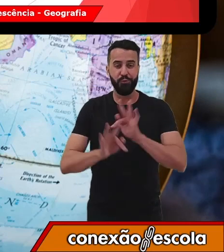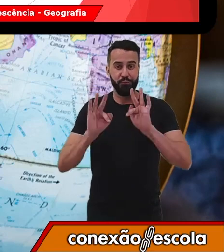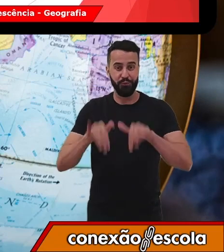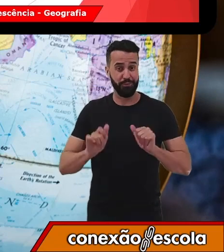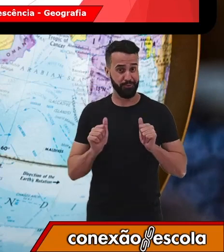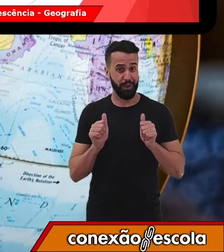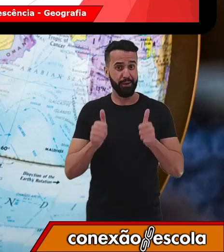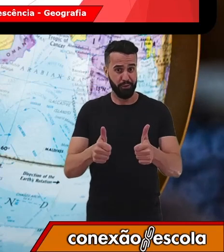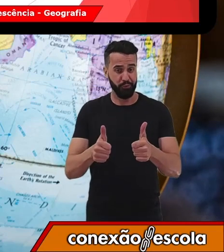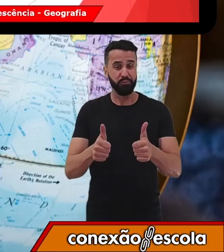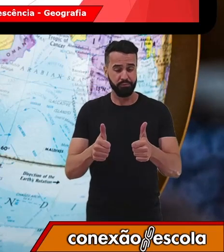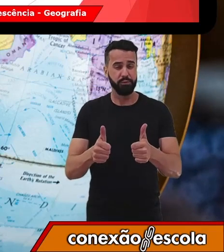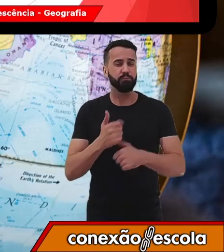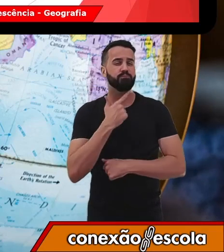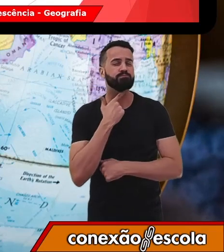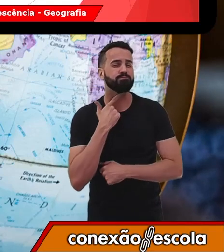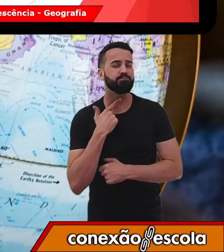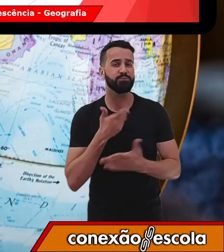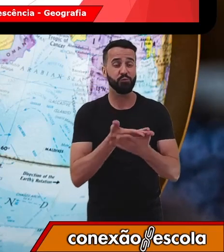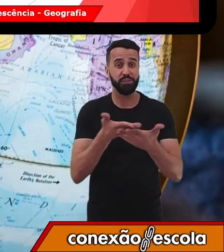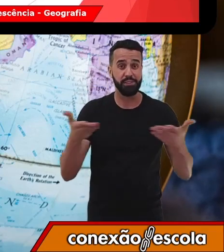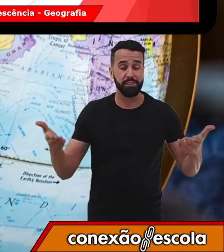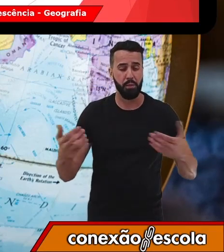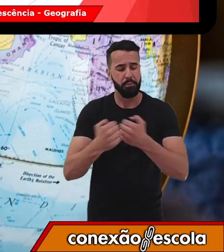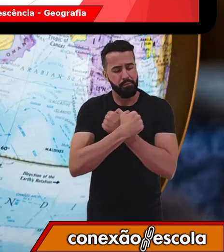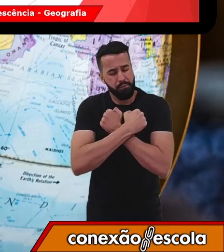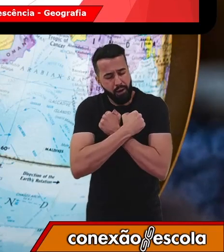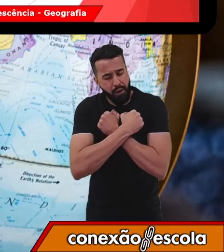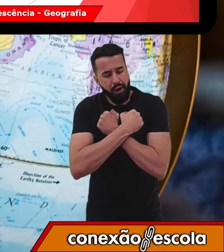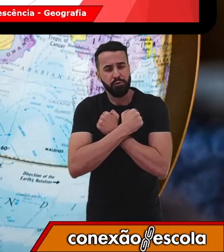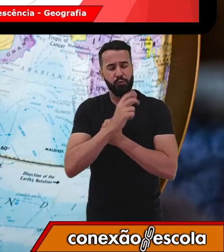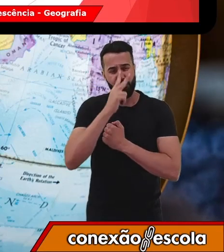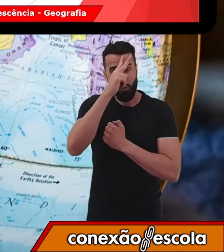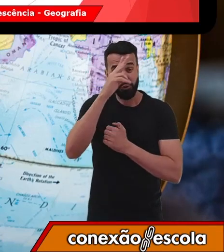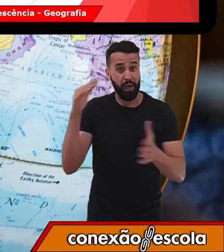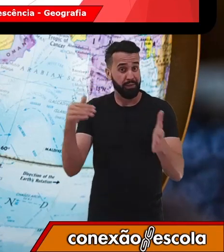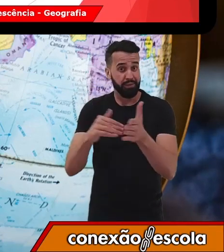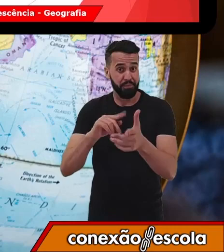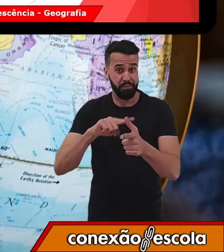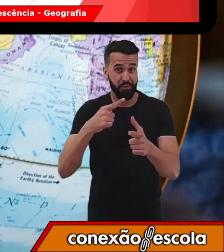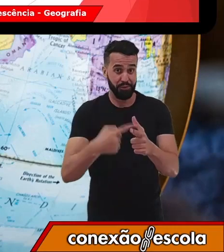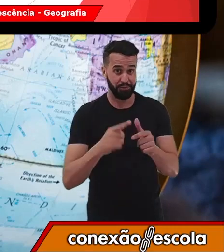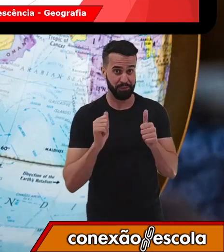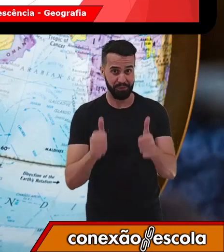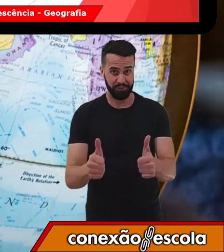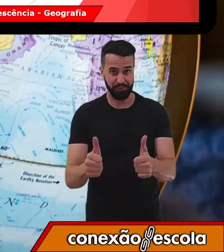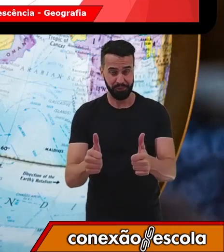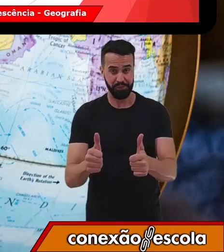Valeu demais. Desejo para vocês um forte abraço e até a próxima, beleza?